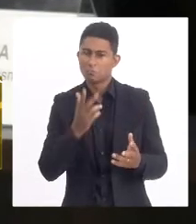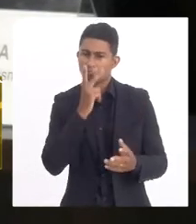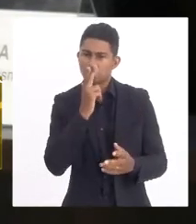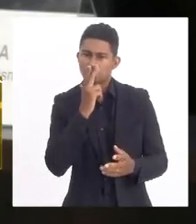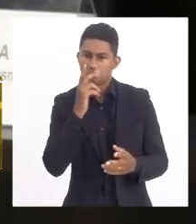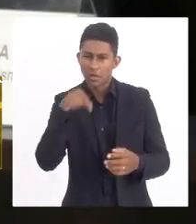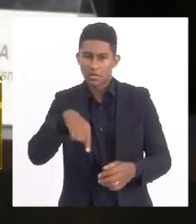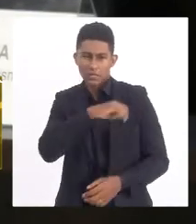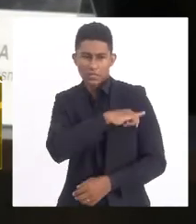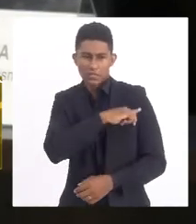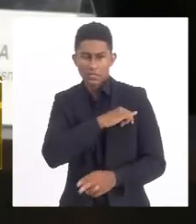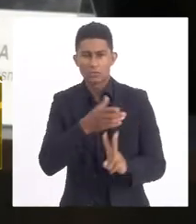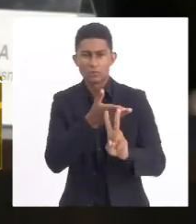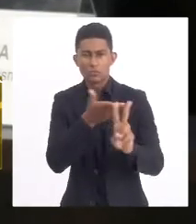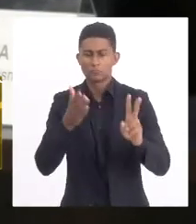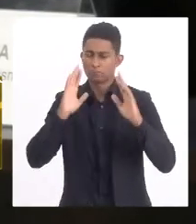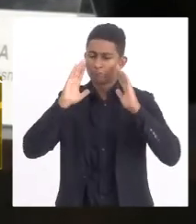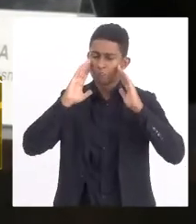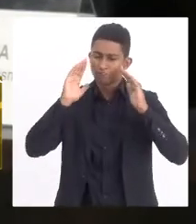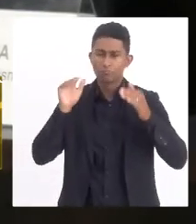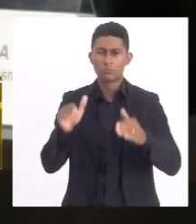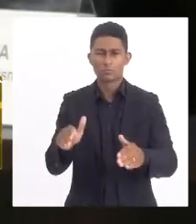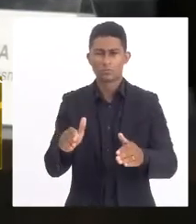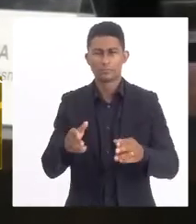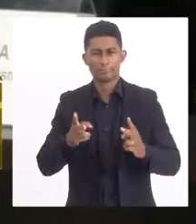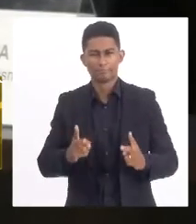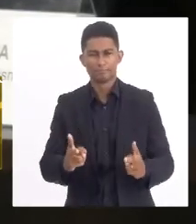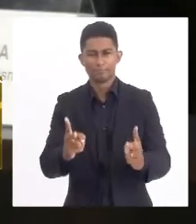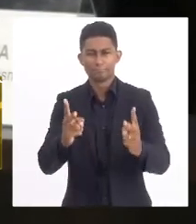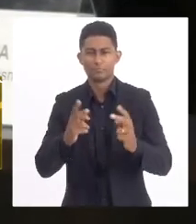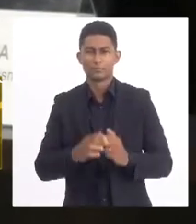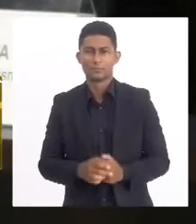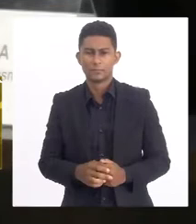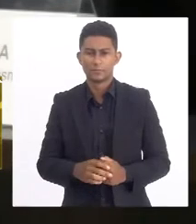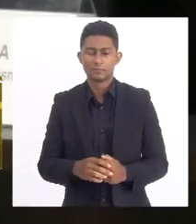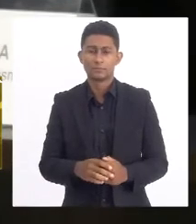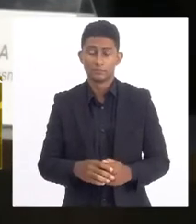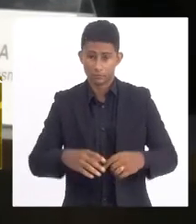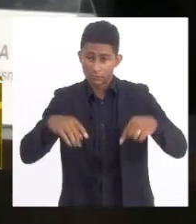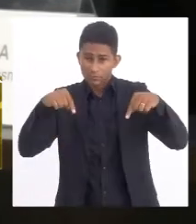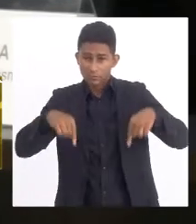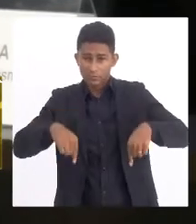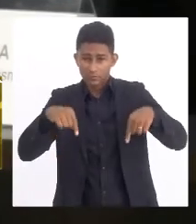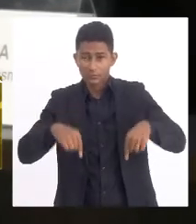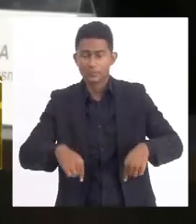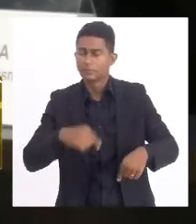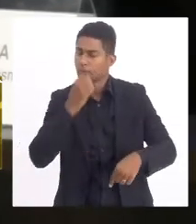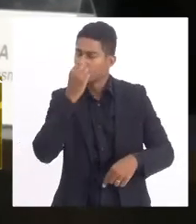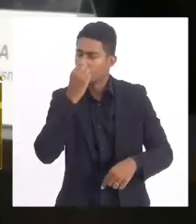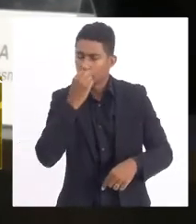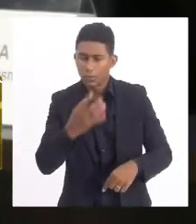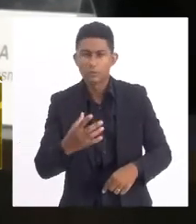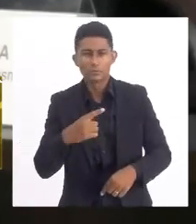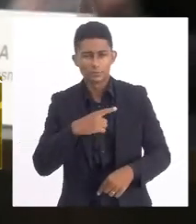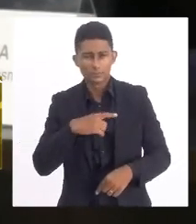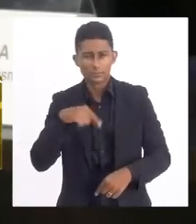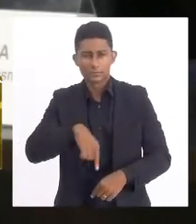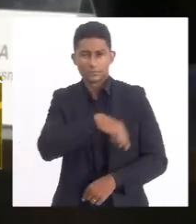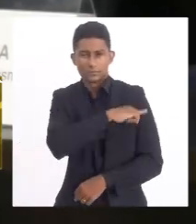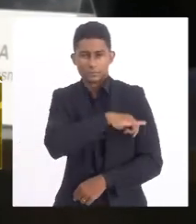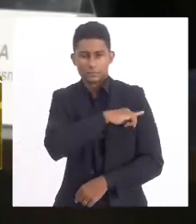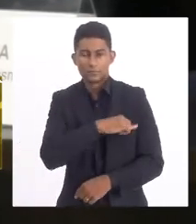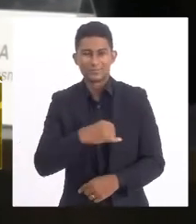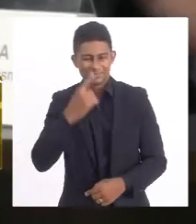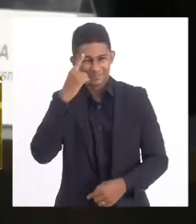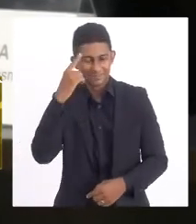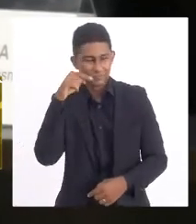especiais aqui para o Rio de Janeiro e com isso várias várias várias coisas têm sido trazidos para cá esse escritório da